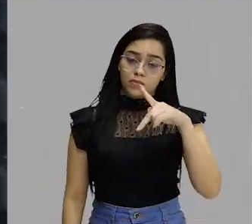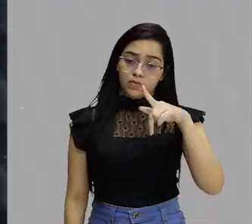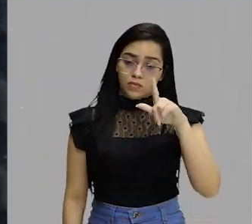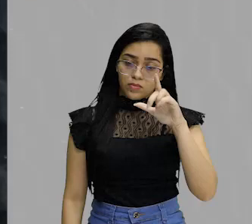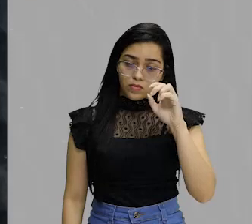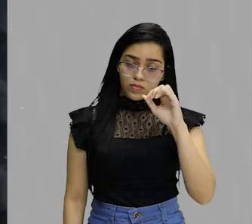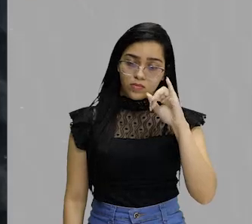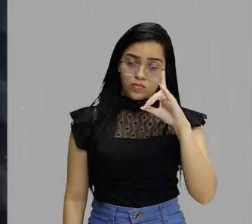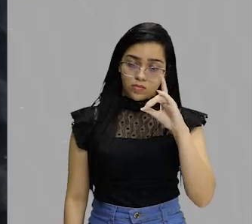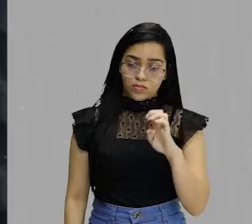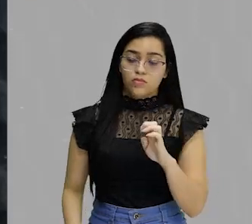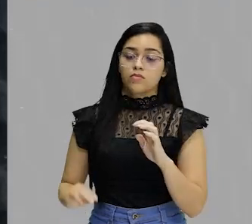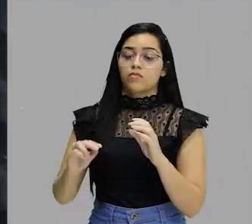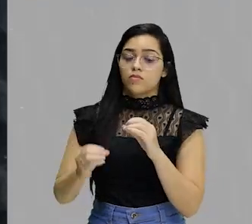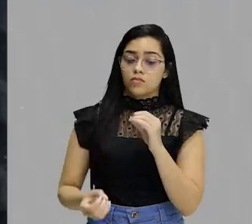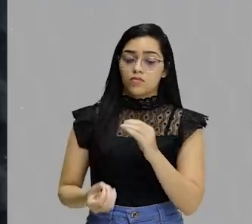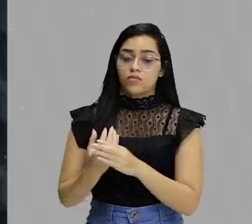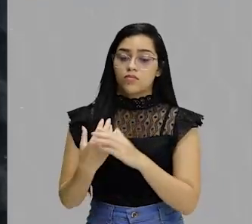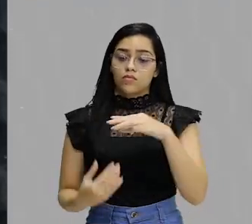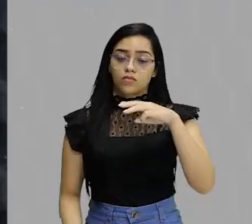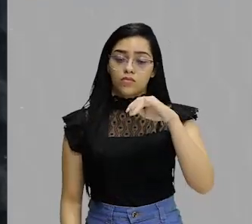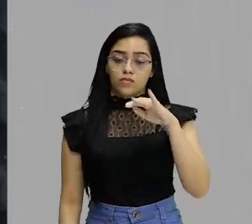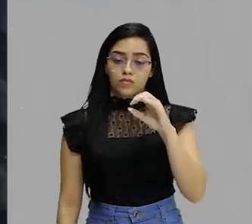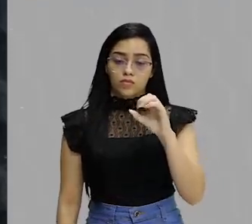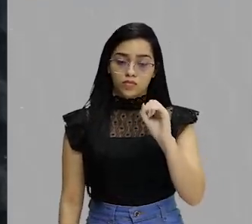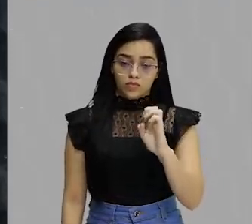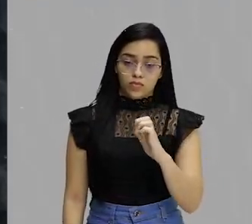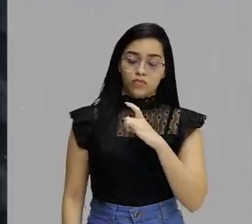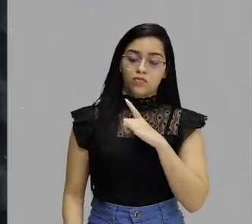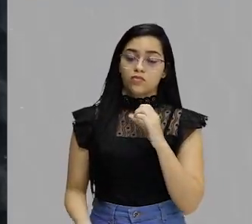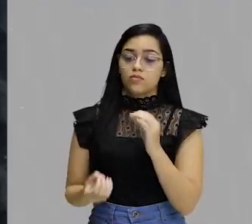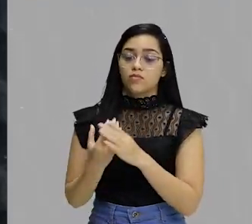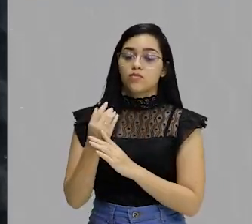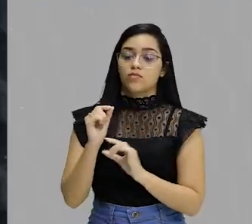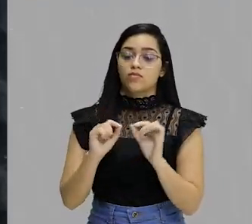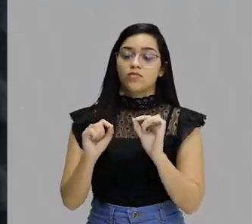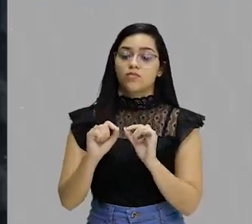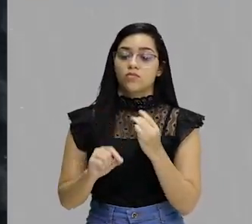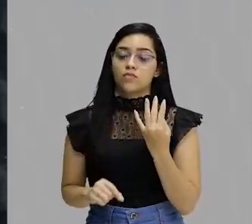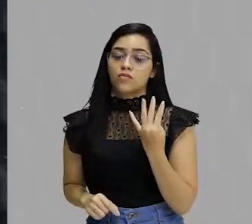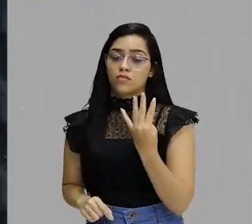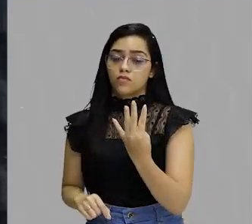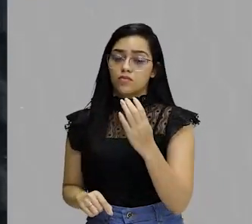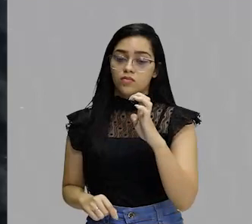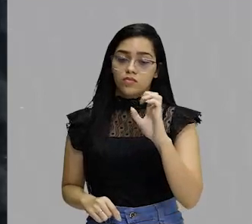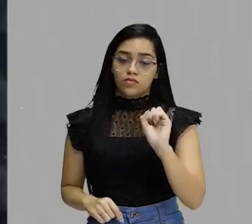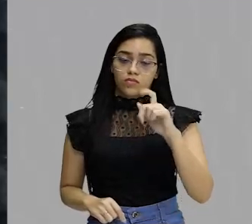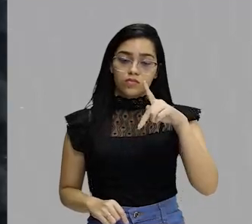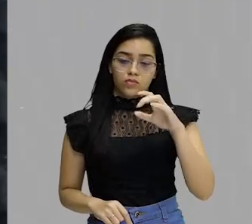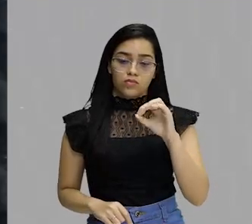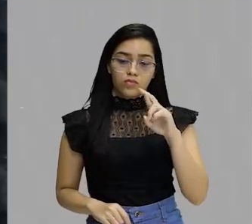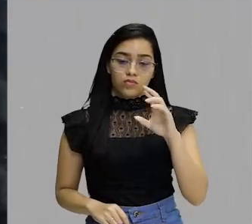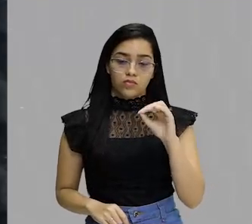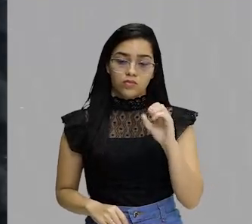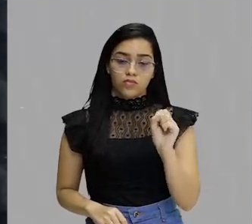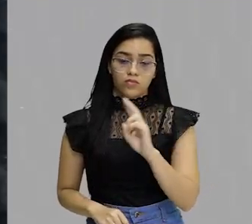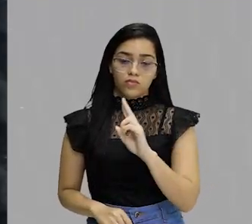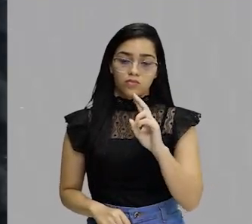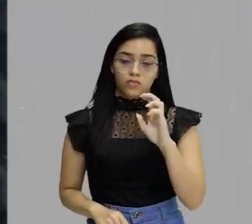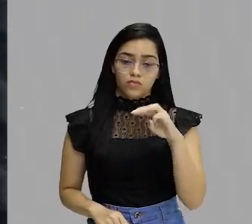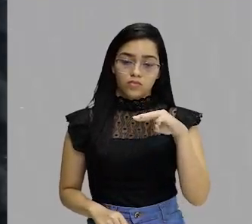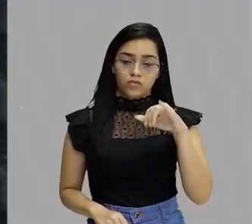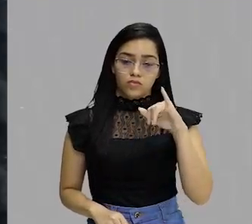dar origem, por meio da meiose, à formação de 4 esporos, que a gente chama de